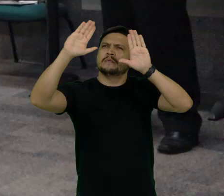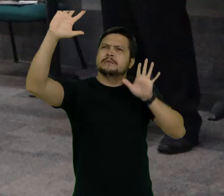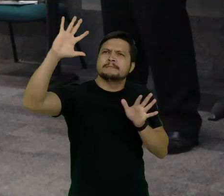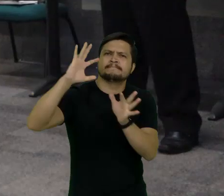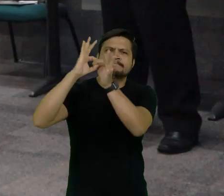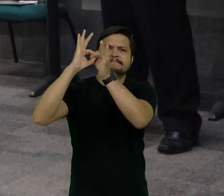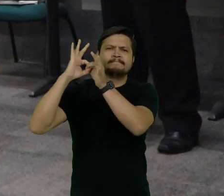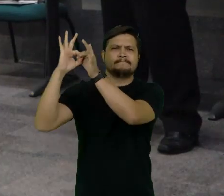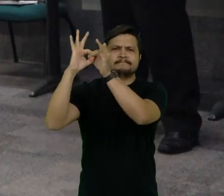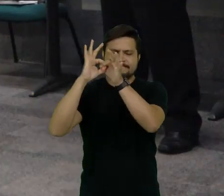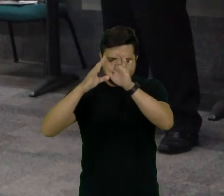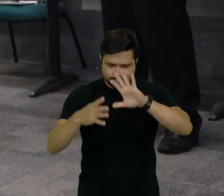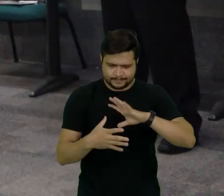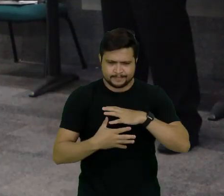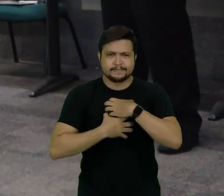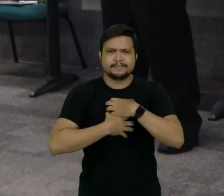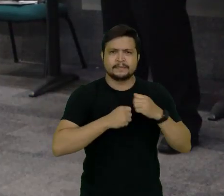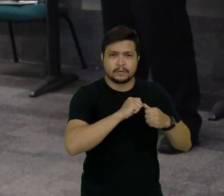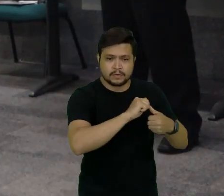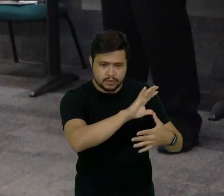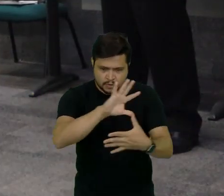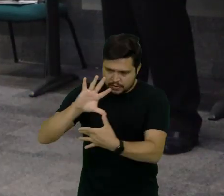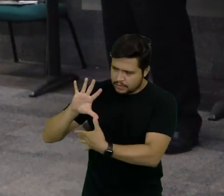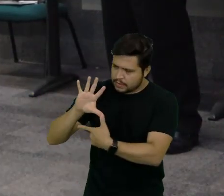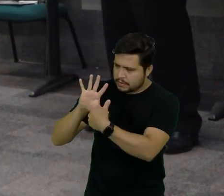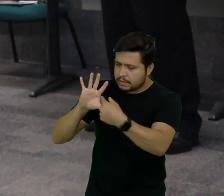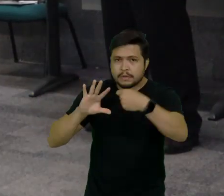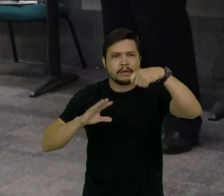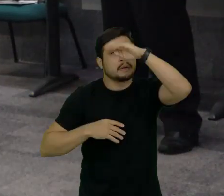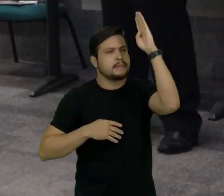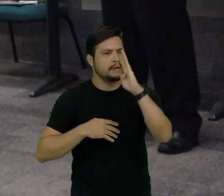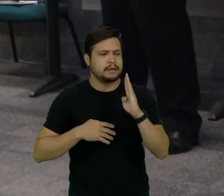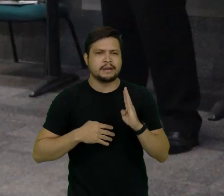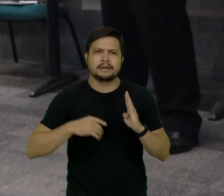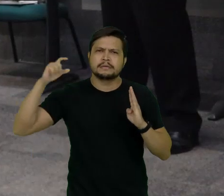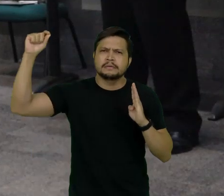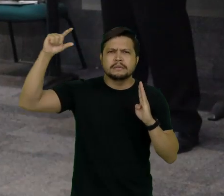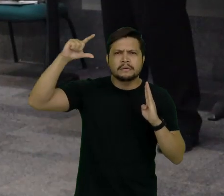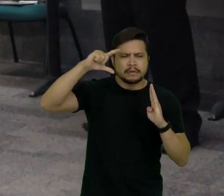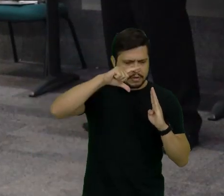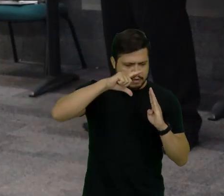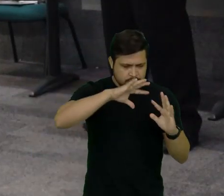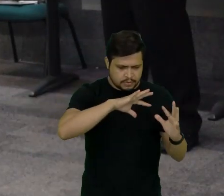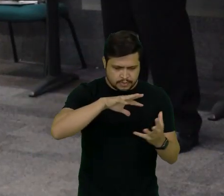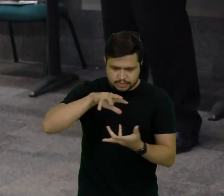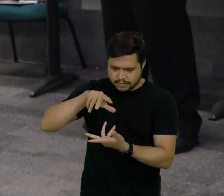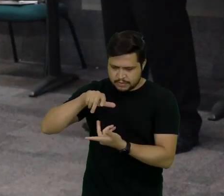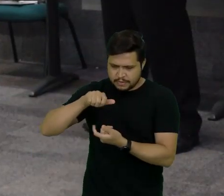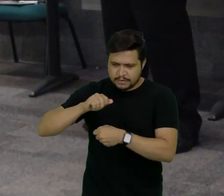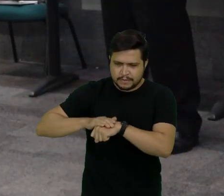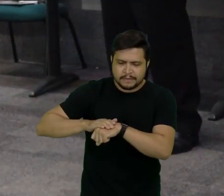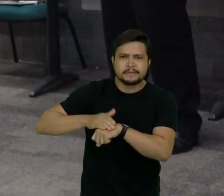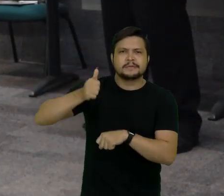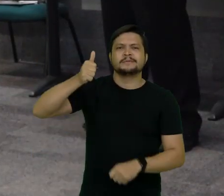Ao som do ar e a luz do céu profundo, culturas ao Brasil farão da América, e